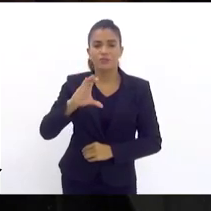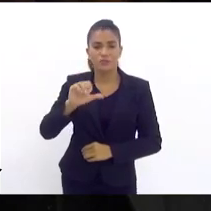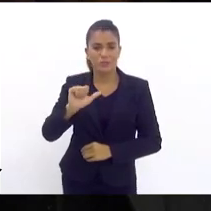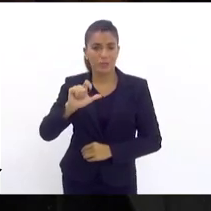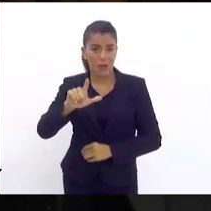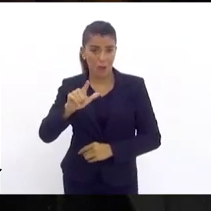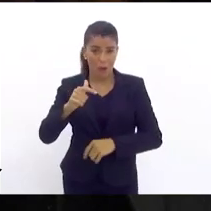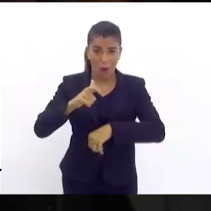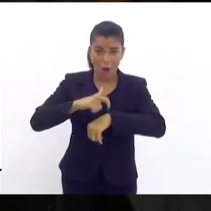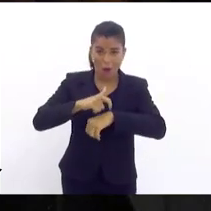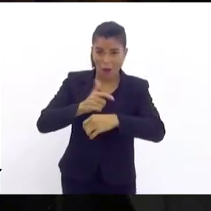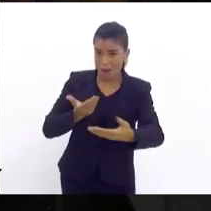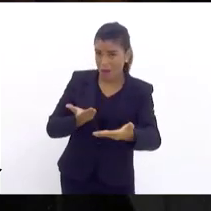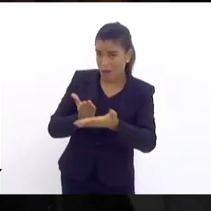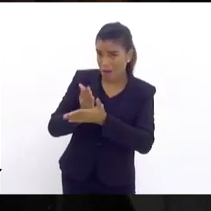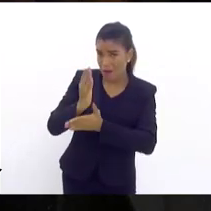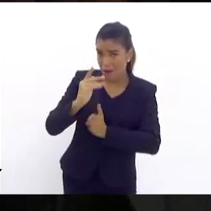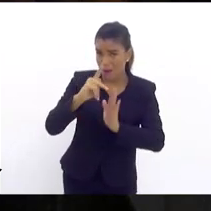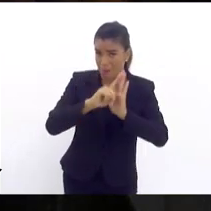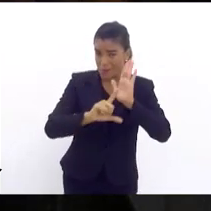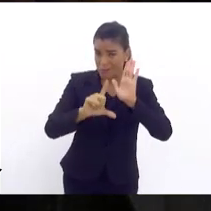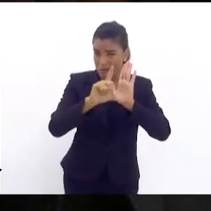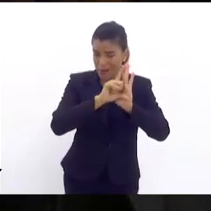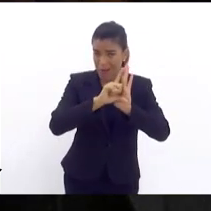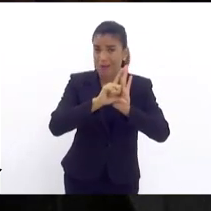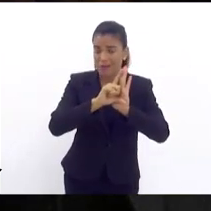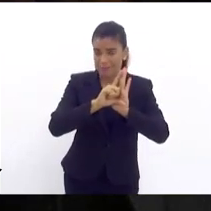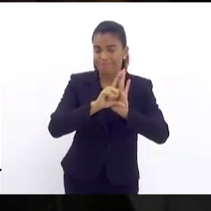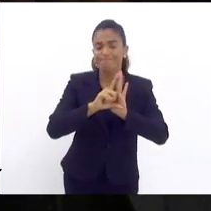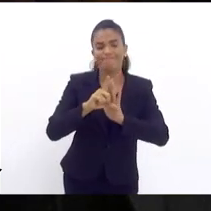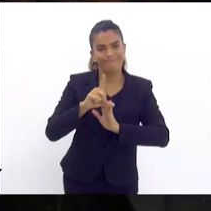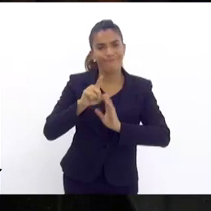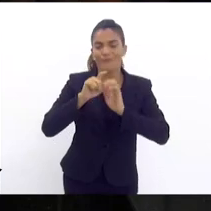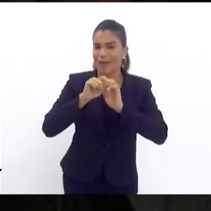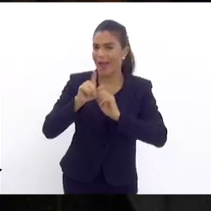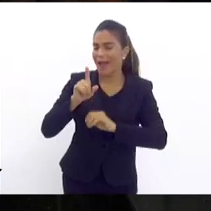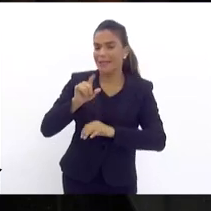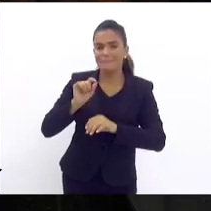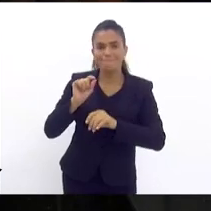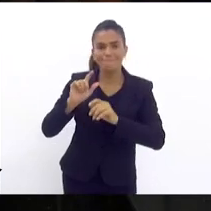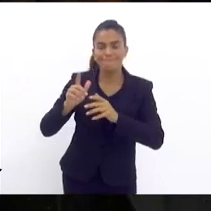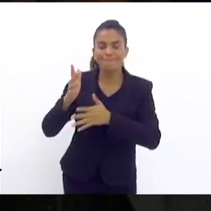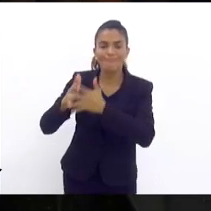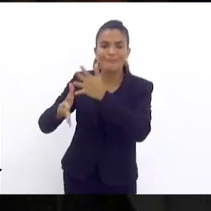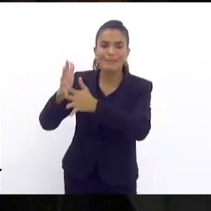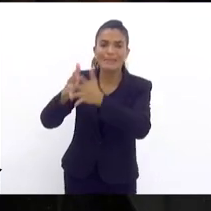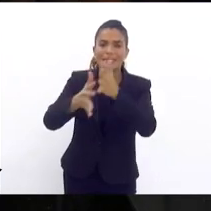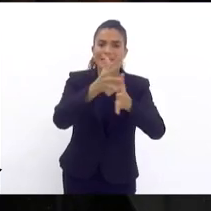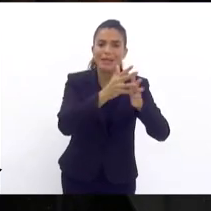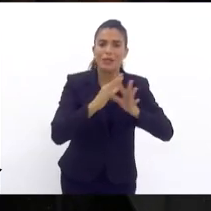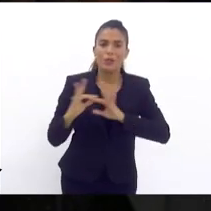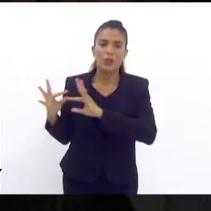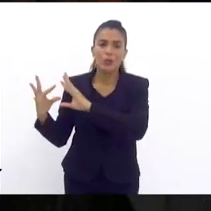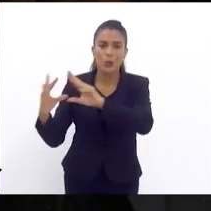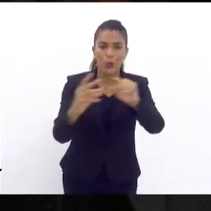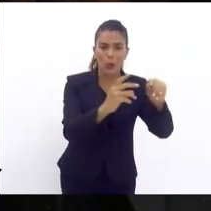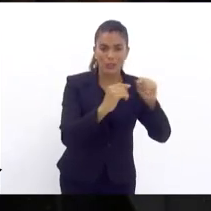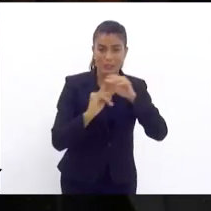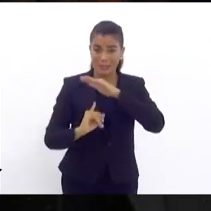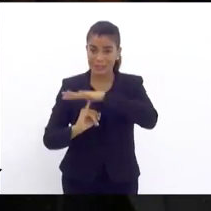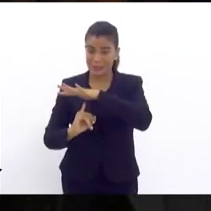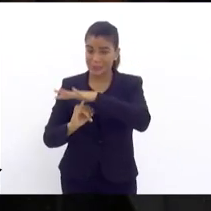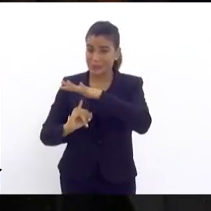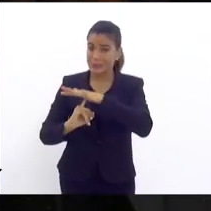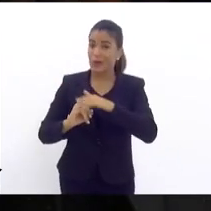hora que for aprovado lá tem repercussão em todas as unidades federativas inclusive